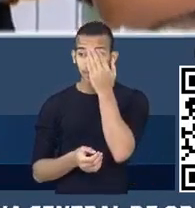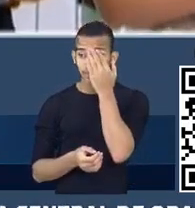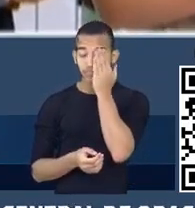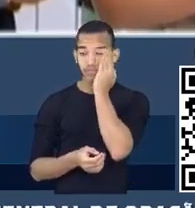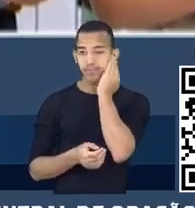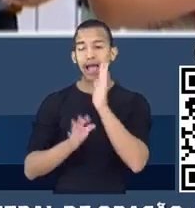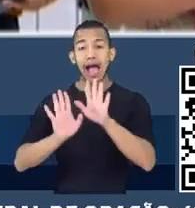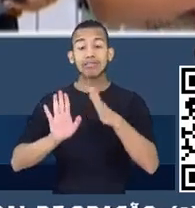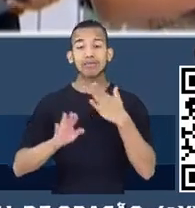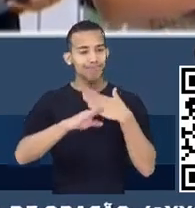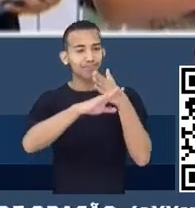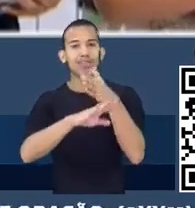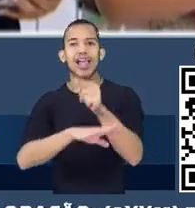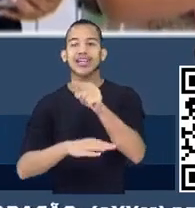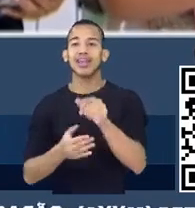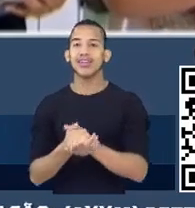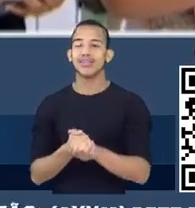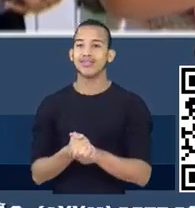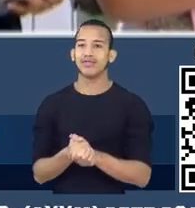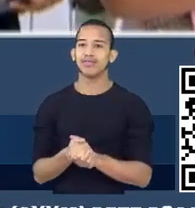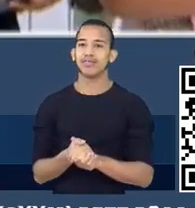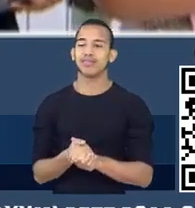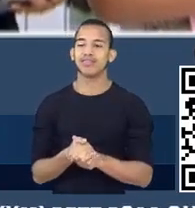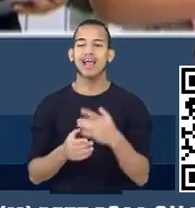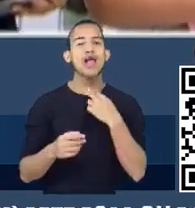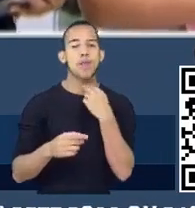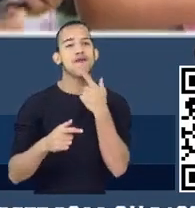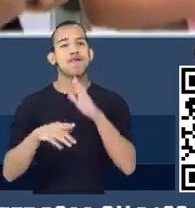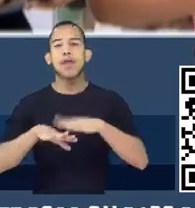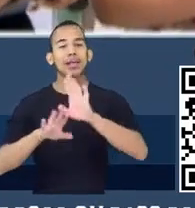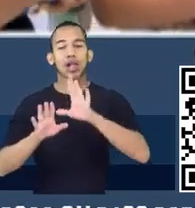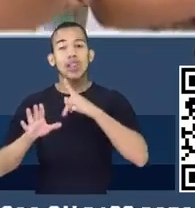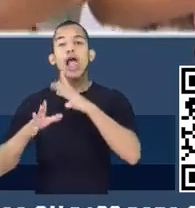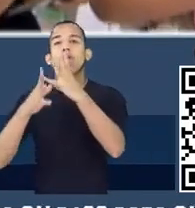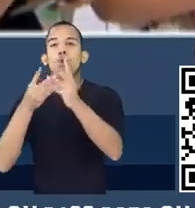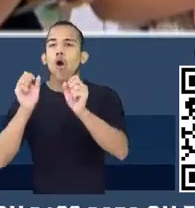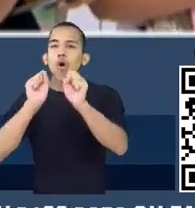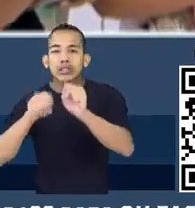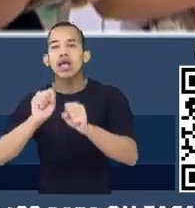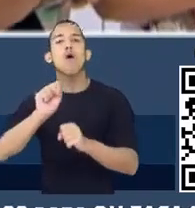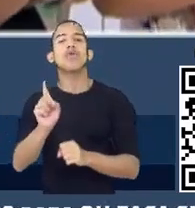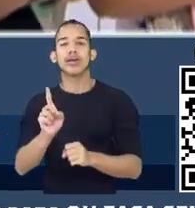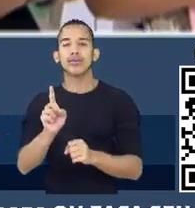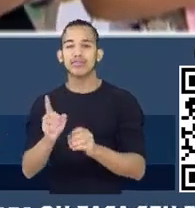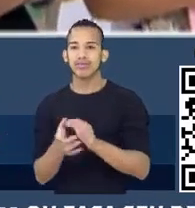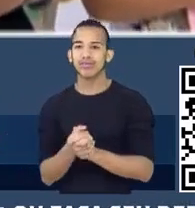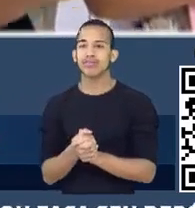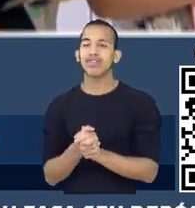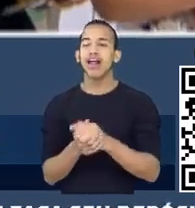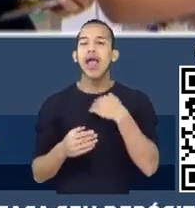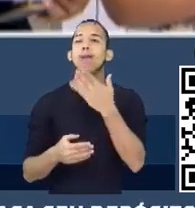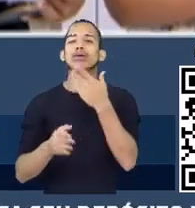Aí eu peguei. Curou, não, você foi, não, não posso falar mais não, estou atrasado já. Meu Deus dessa hora. Curou ou não curou? Curou, eu pedi a ele o antes e o depois e está aí